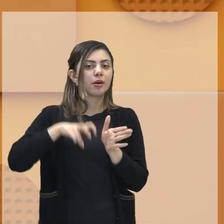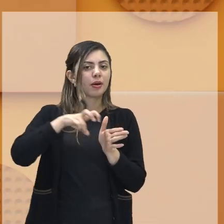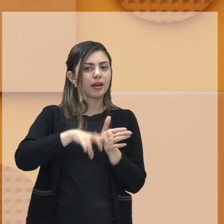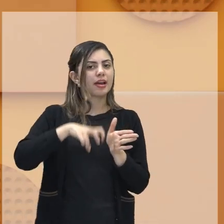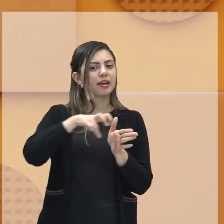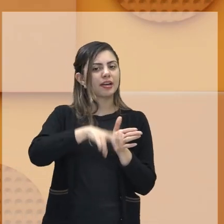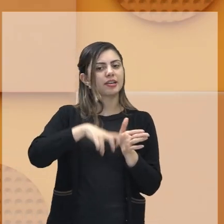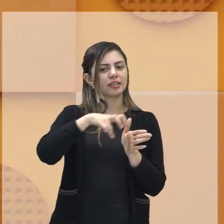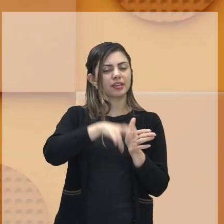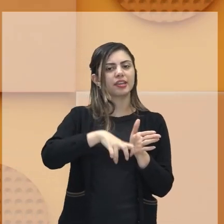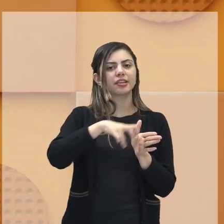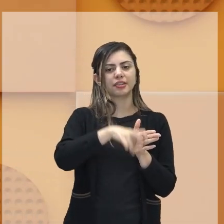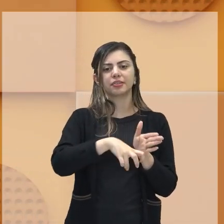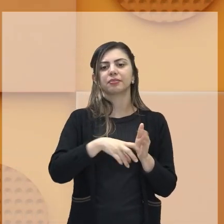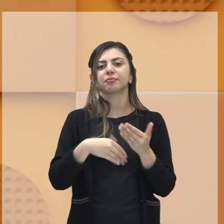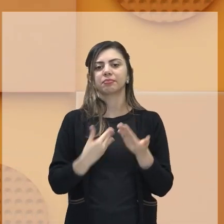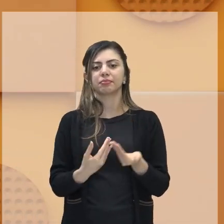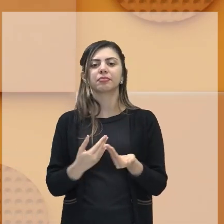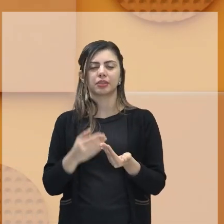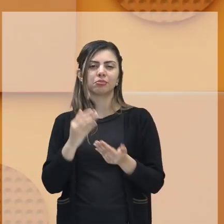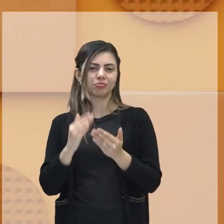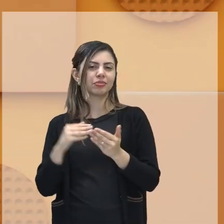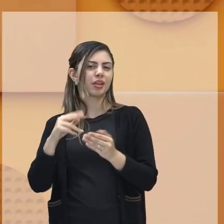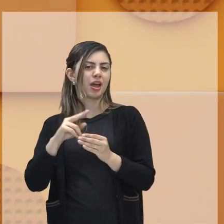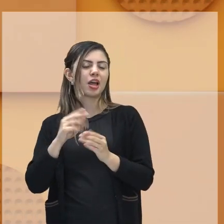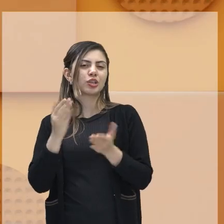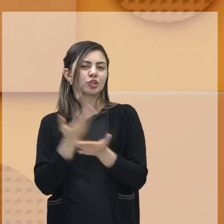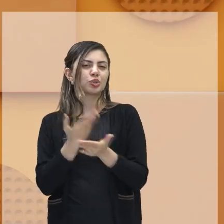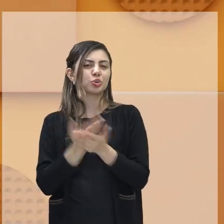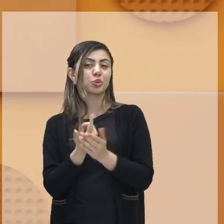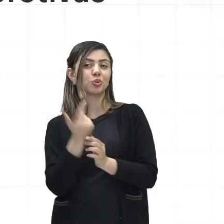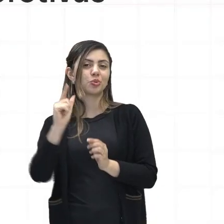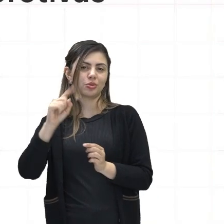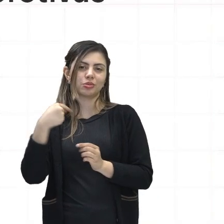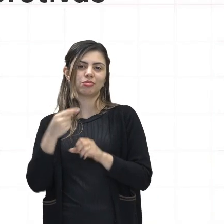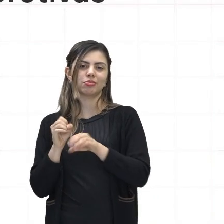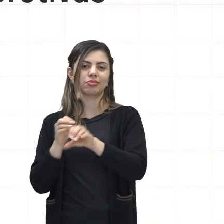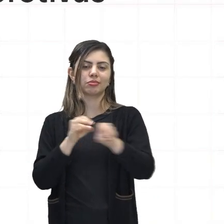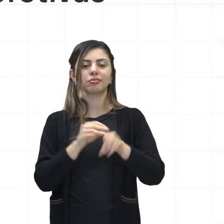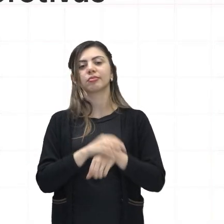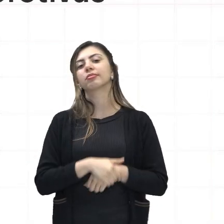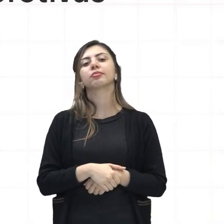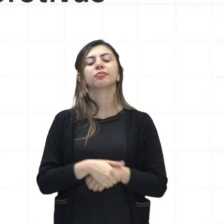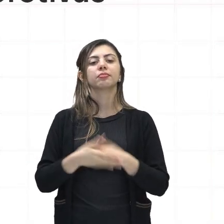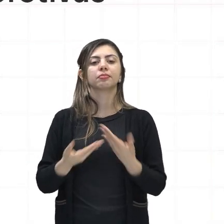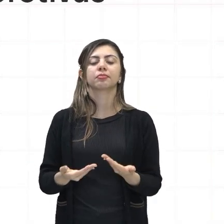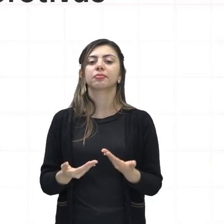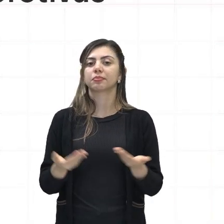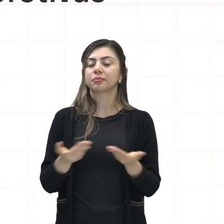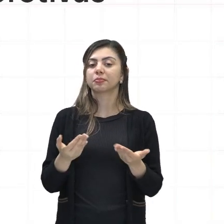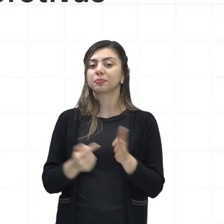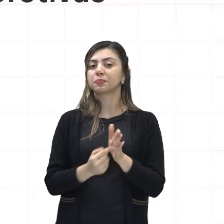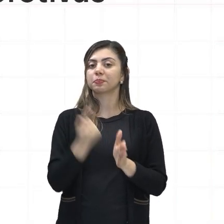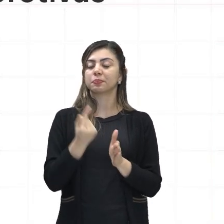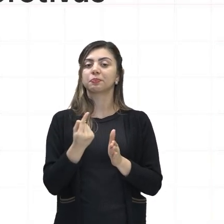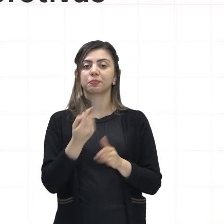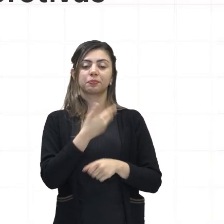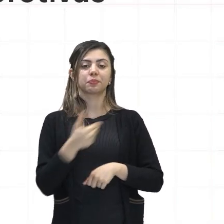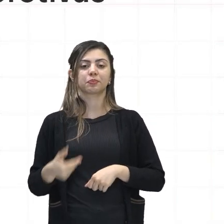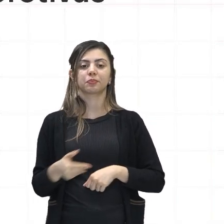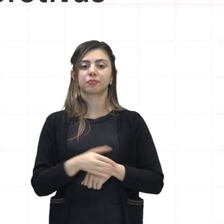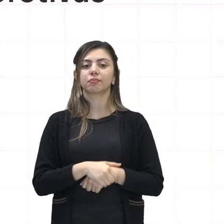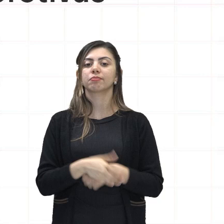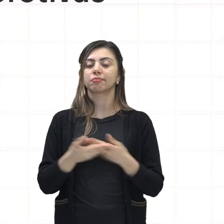elas em um momento mais para frente, numa outra aula, ok? Então vamos ficando por aqui, por enquanto, com o primeiro reinado.